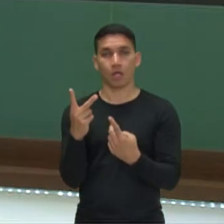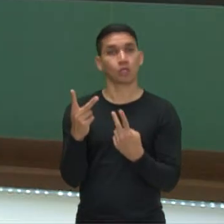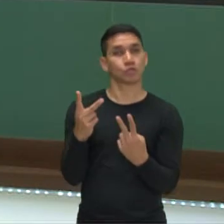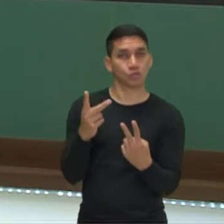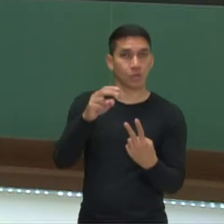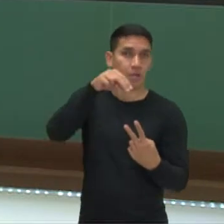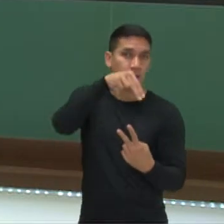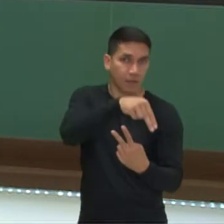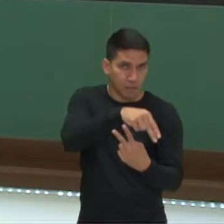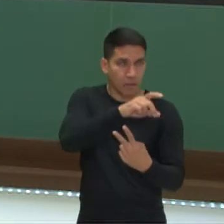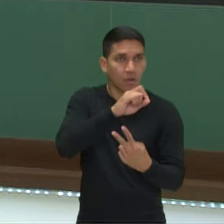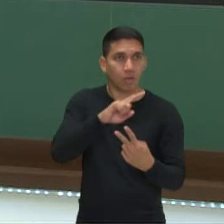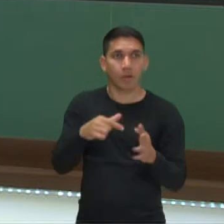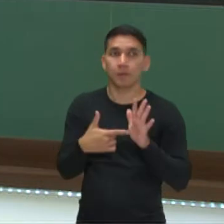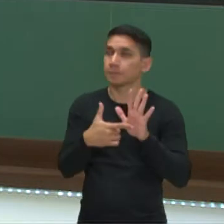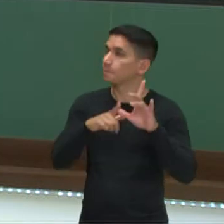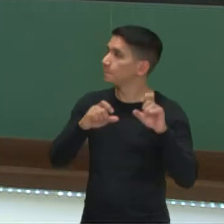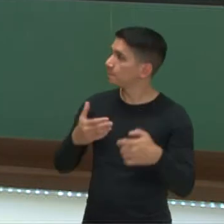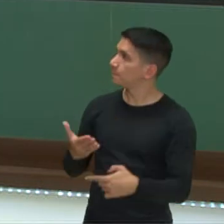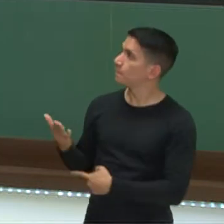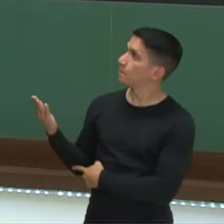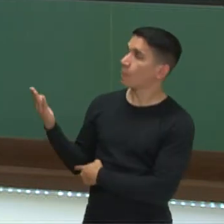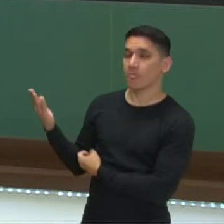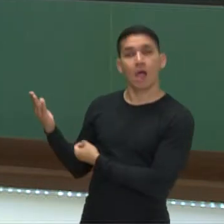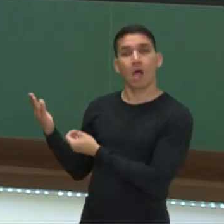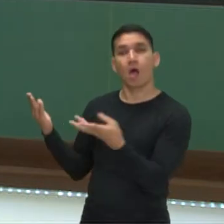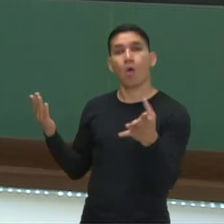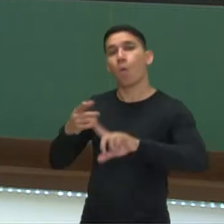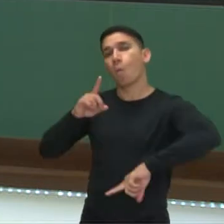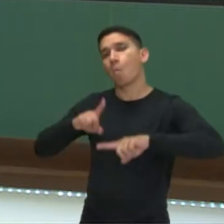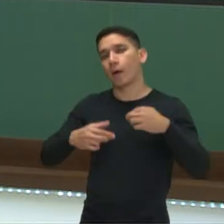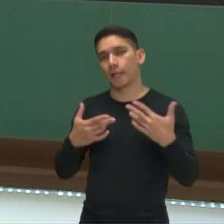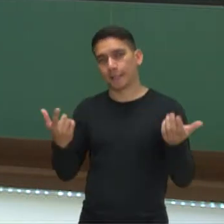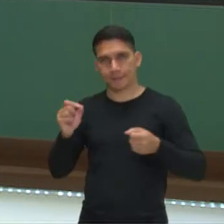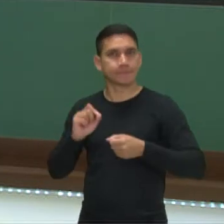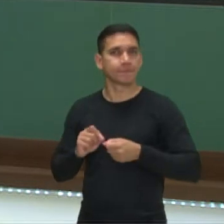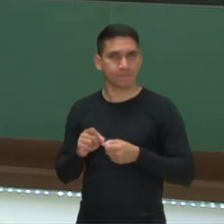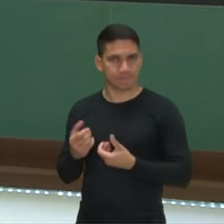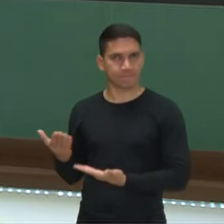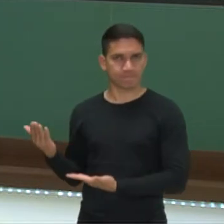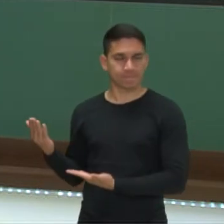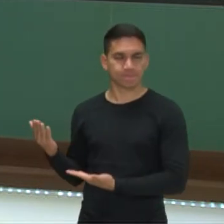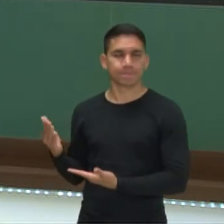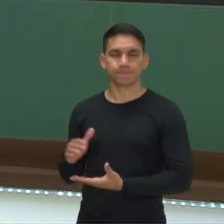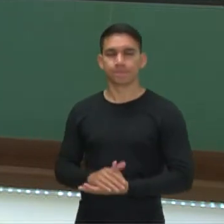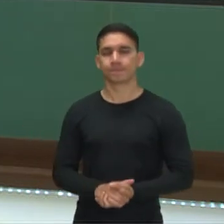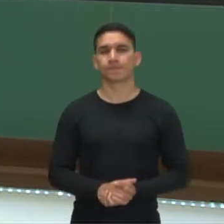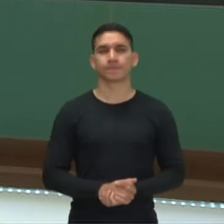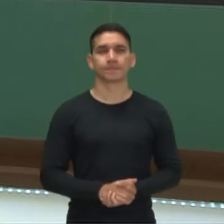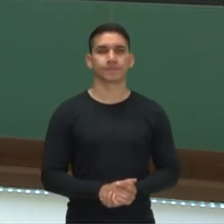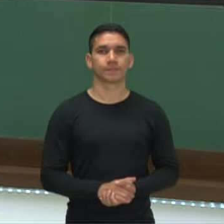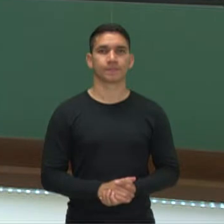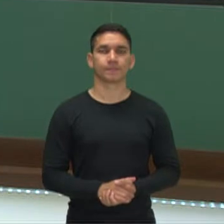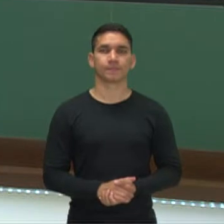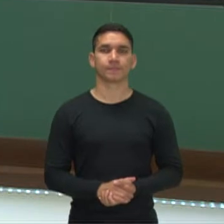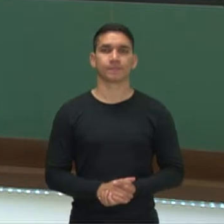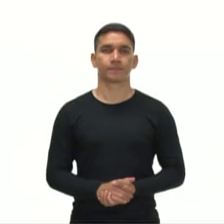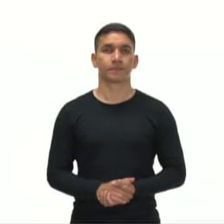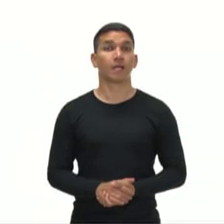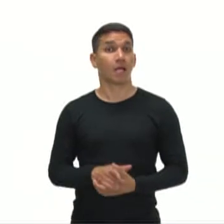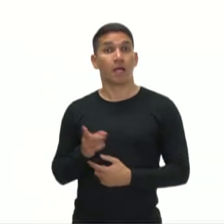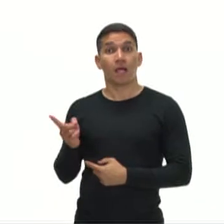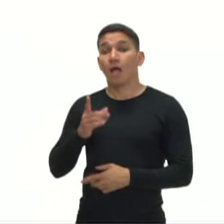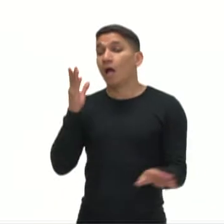CH2, CH2N. Aqui essa foto representa alguns materiais produzidos por este polímero. Ele